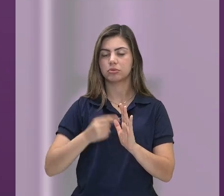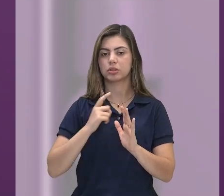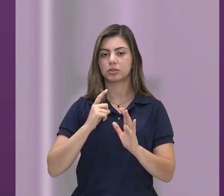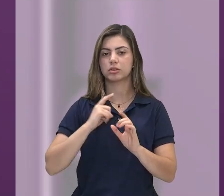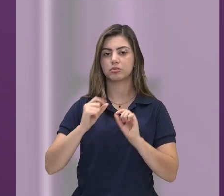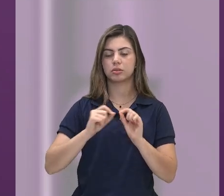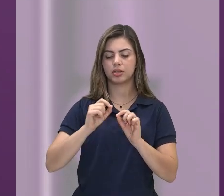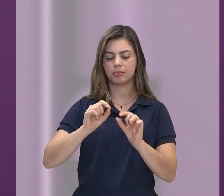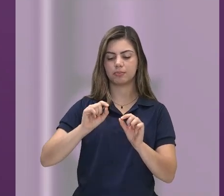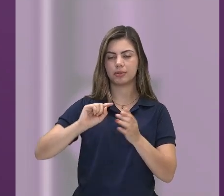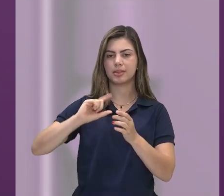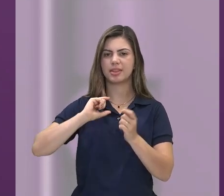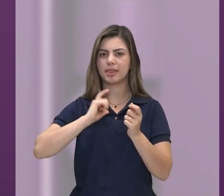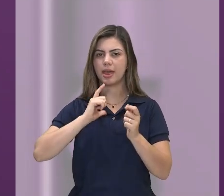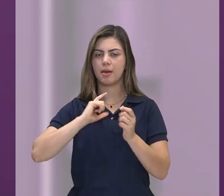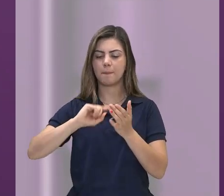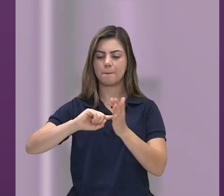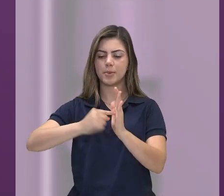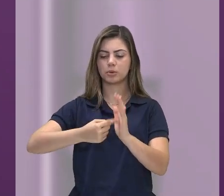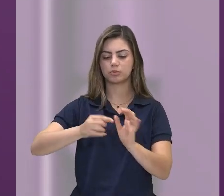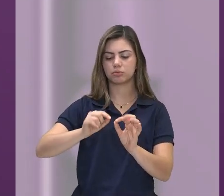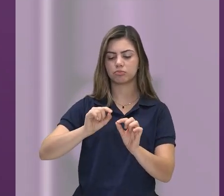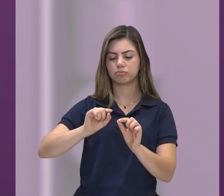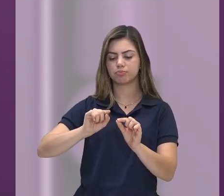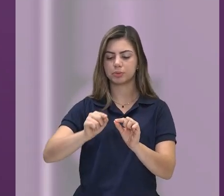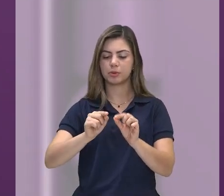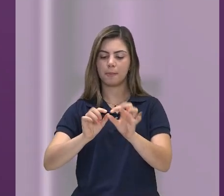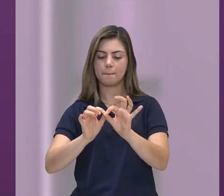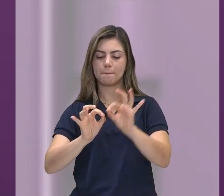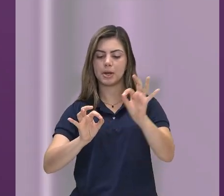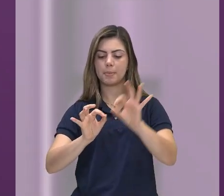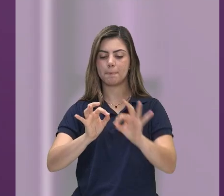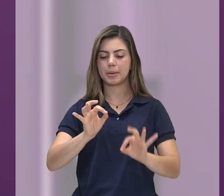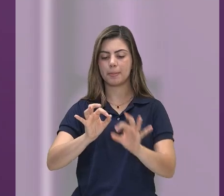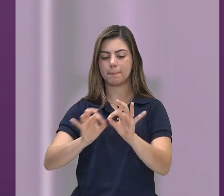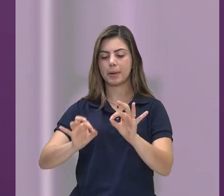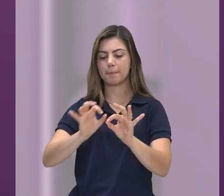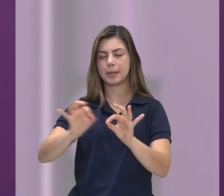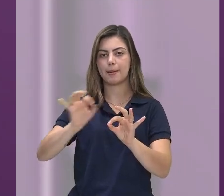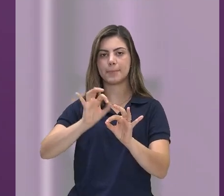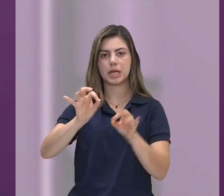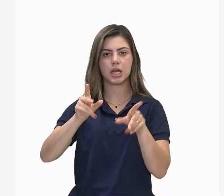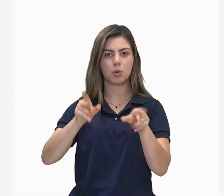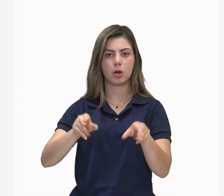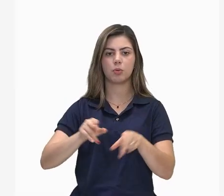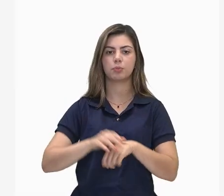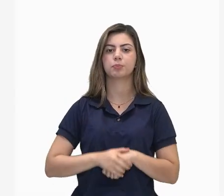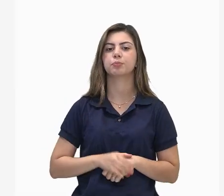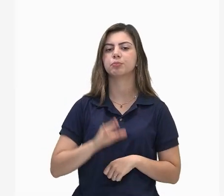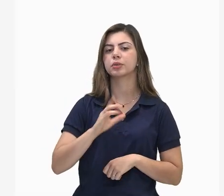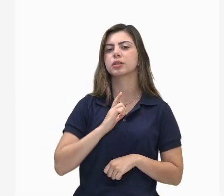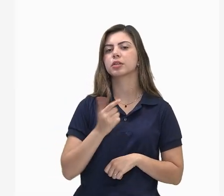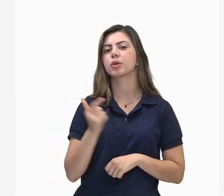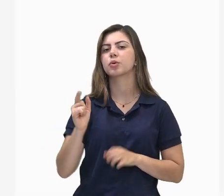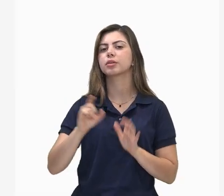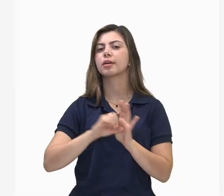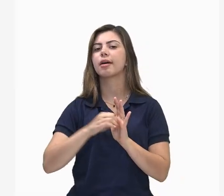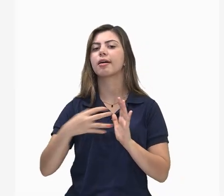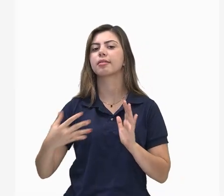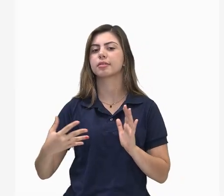infinitos pontos que se encontram à mesma distância. Agora vamos conhecer o próximo elemento. Me acompanhem aí.